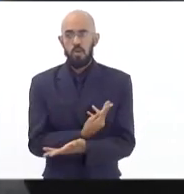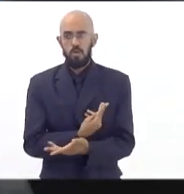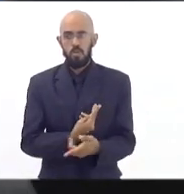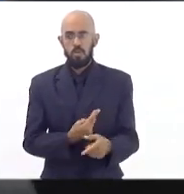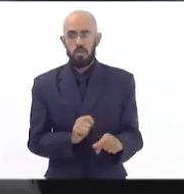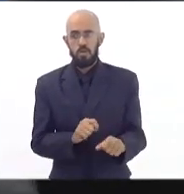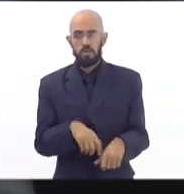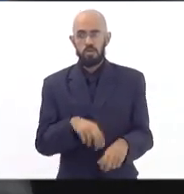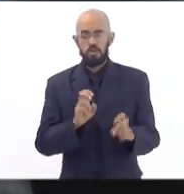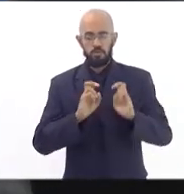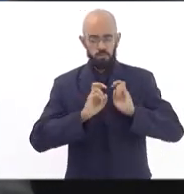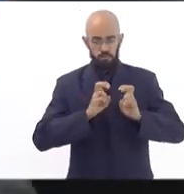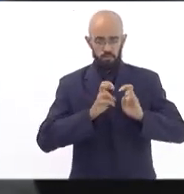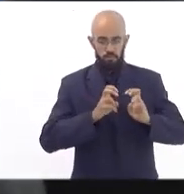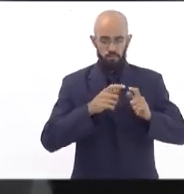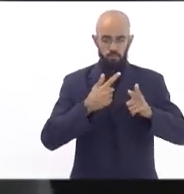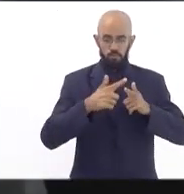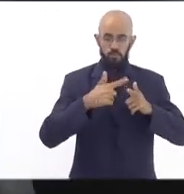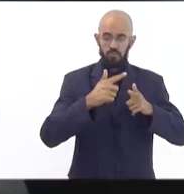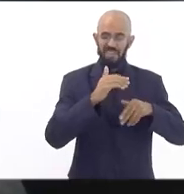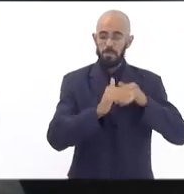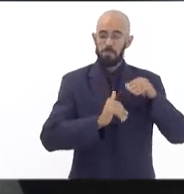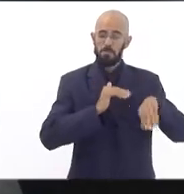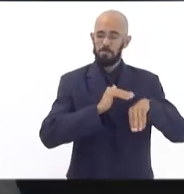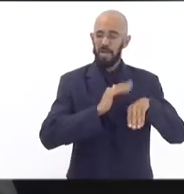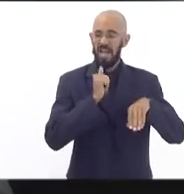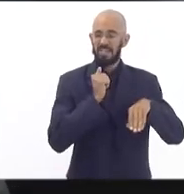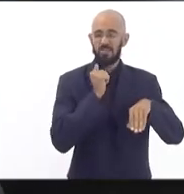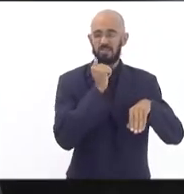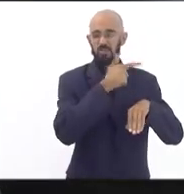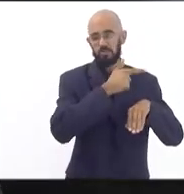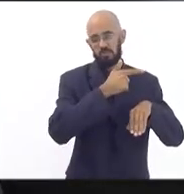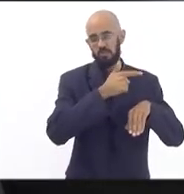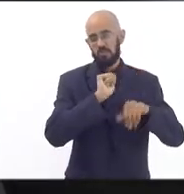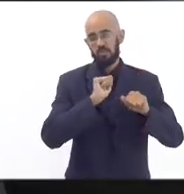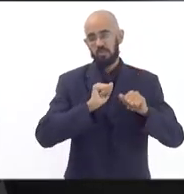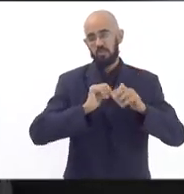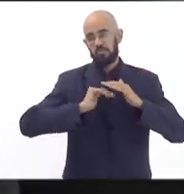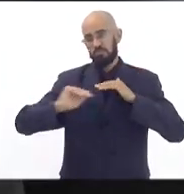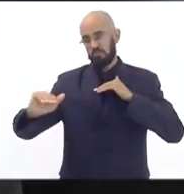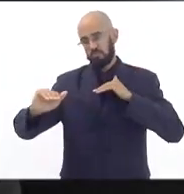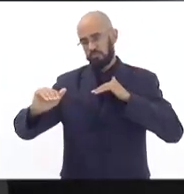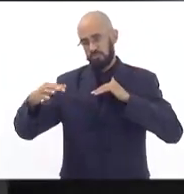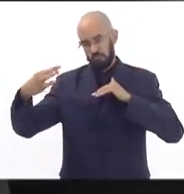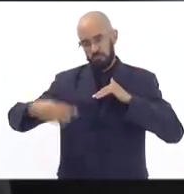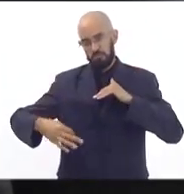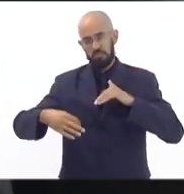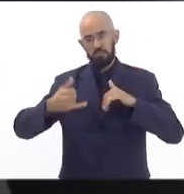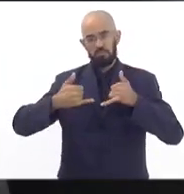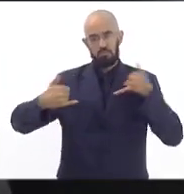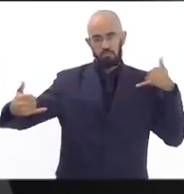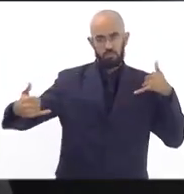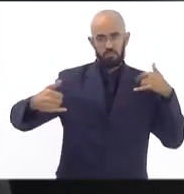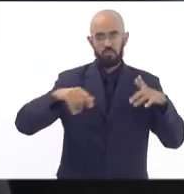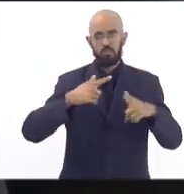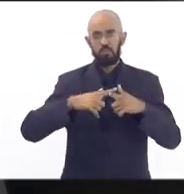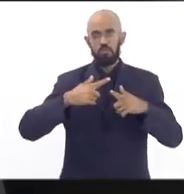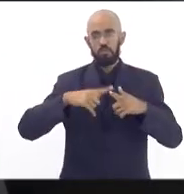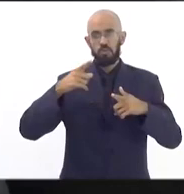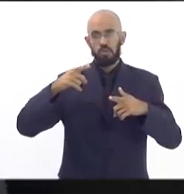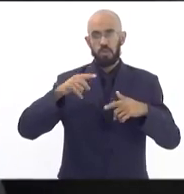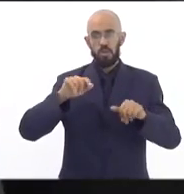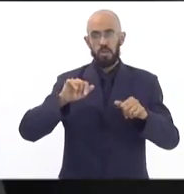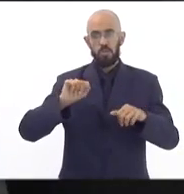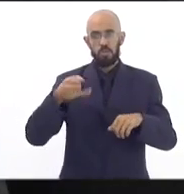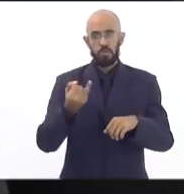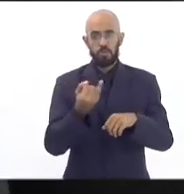ferrovia é muito superior de roubo de carro supõe-se do que dá metroviário por quê Porque a